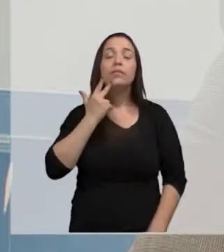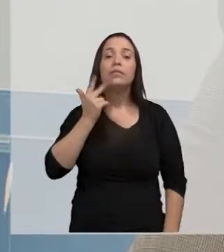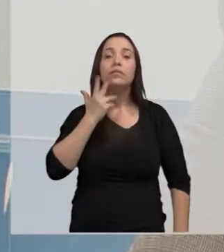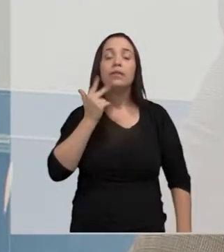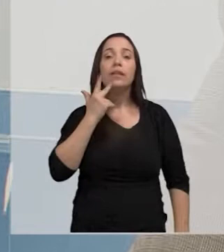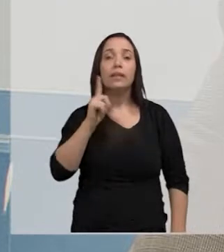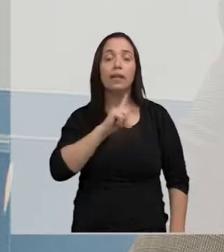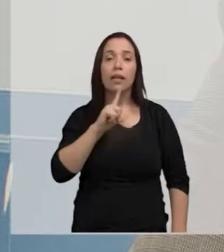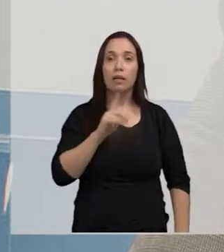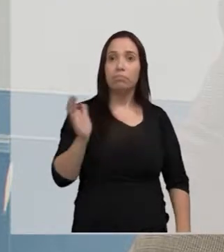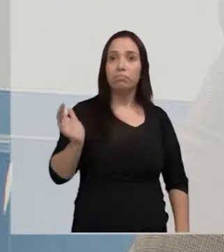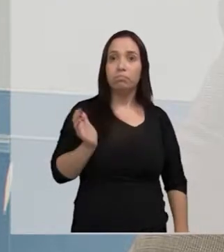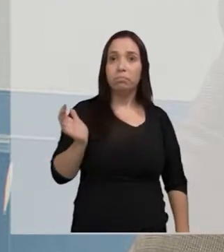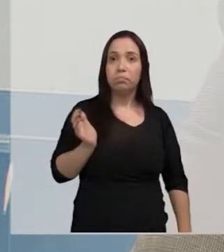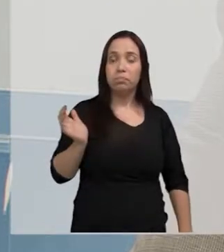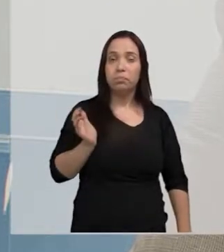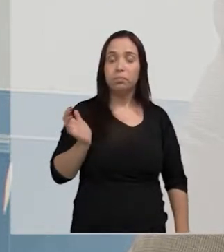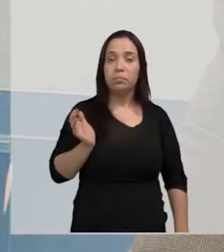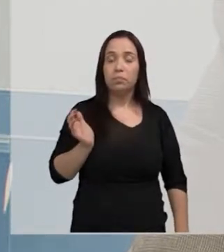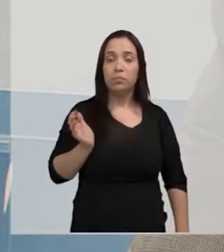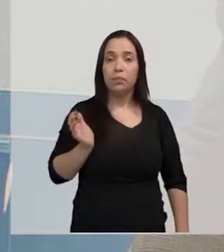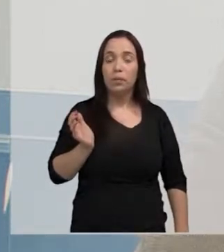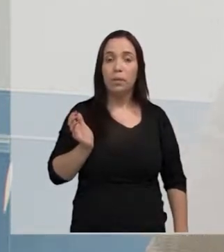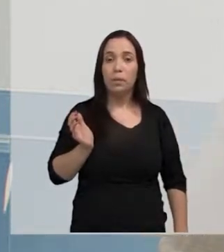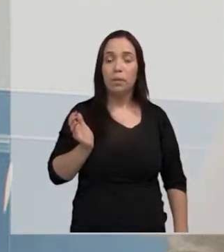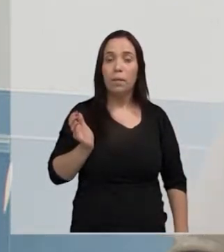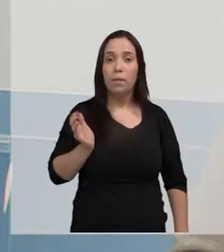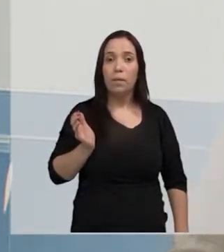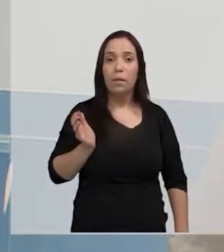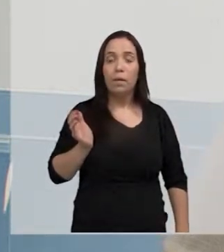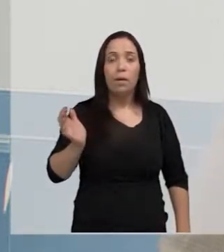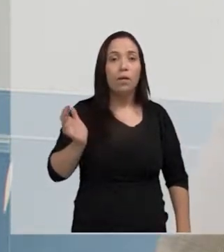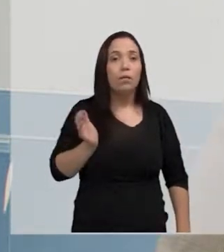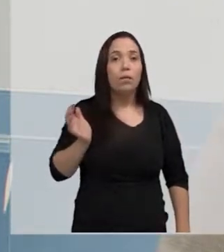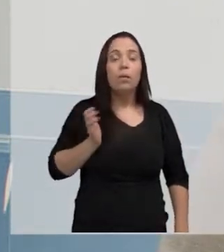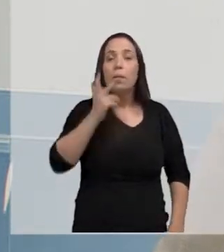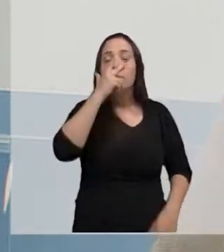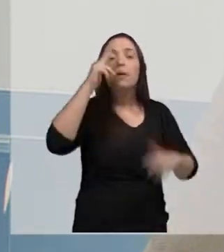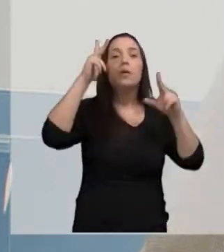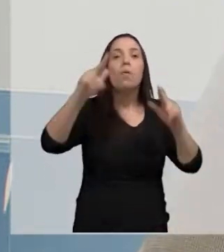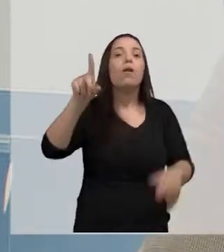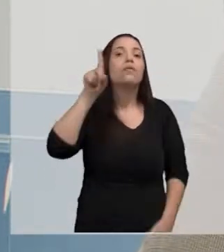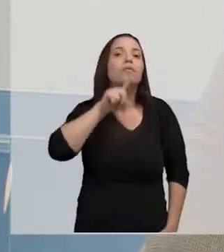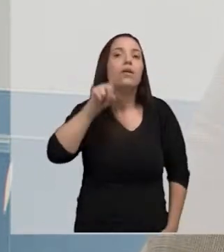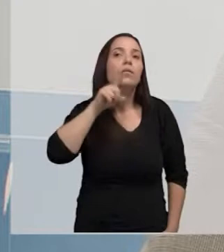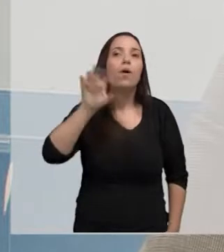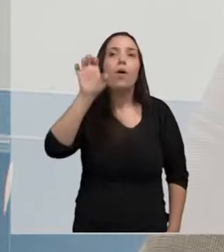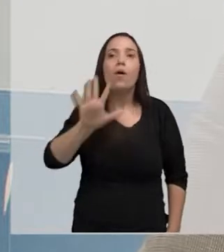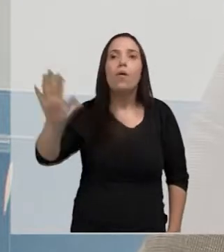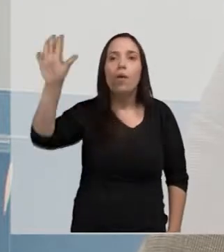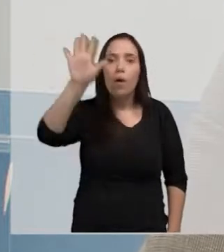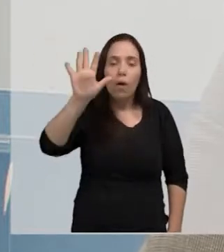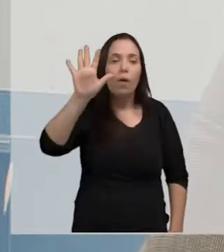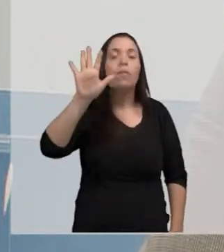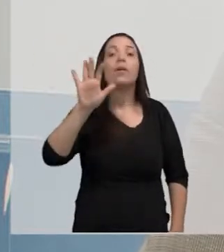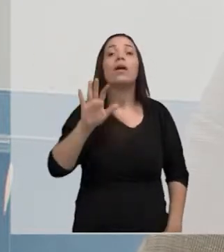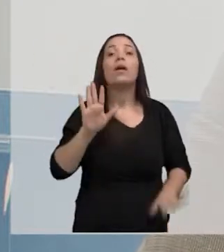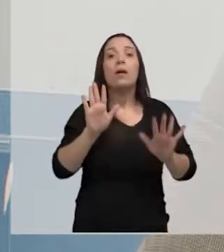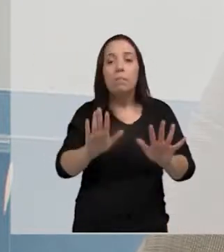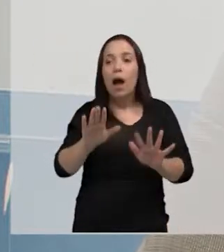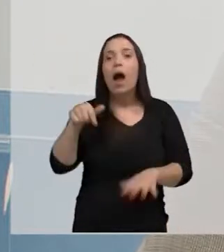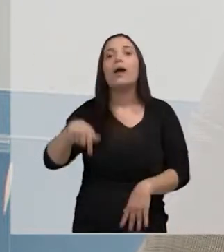Ceará tem ricos iguais como você acha lá na Europa dos Estados Unidos. Na Europa dos Estados Unidos. E tem pobreza